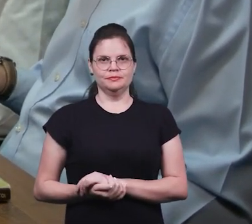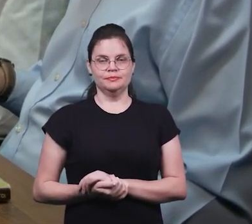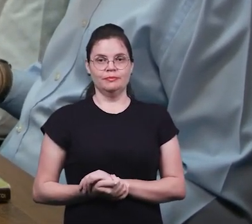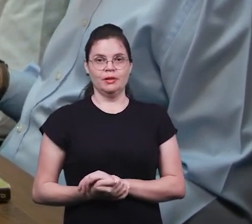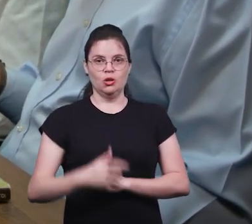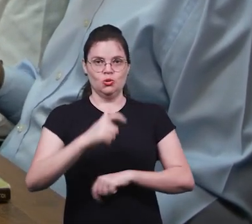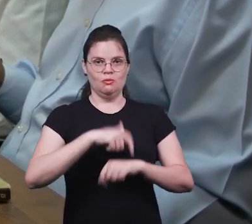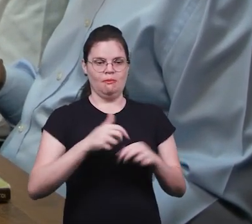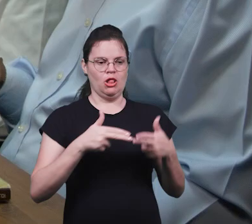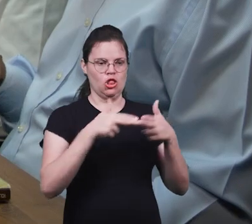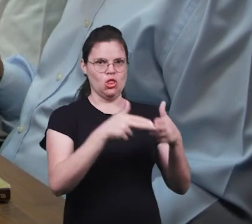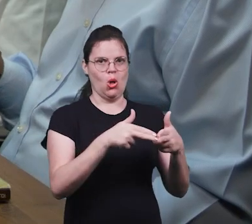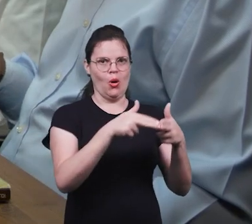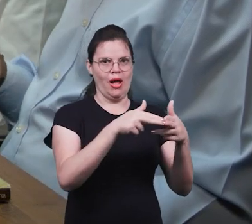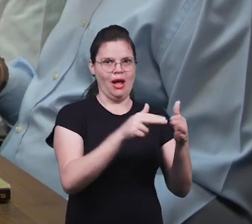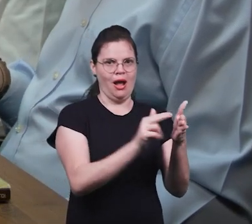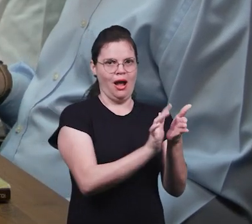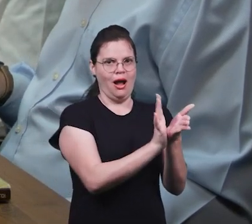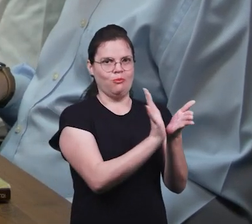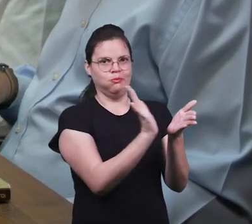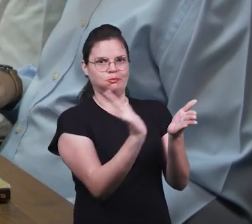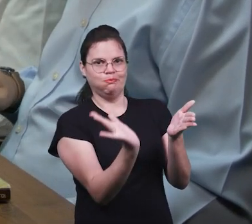Noé sai da arca,